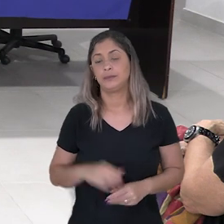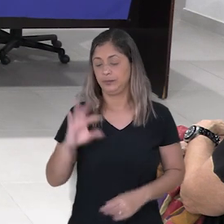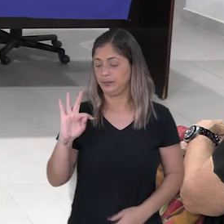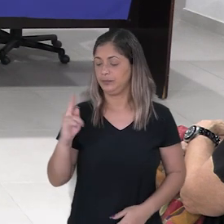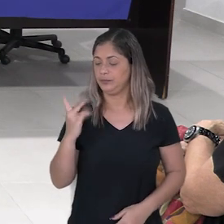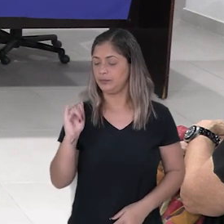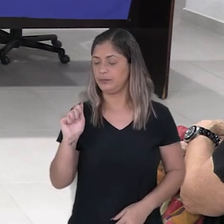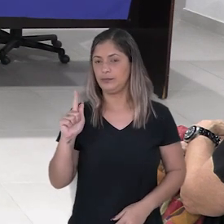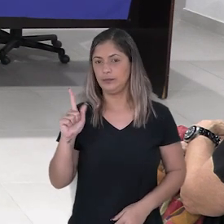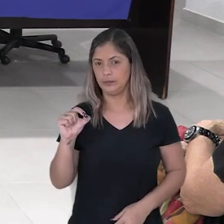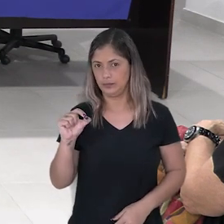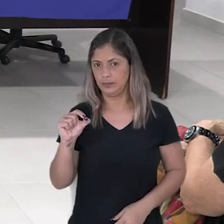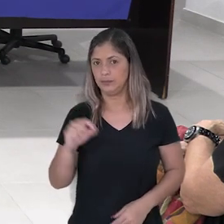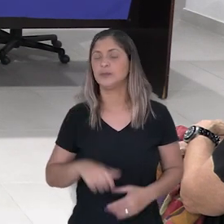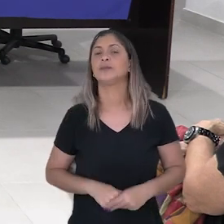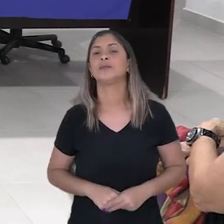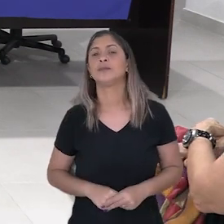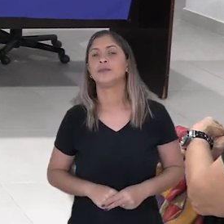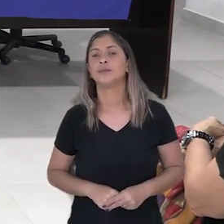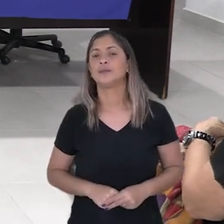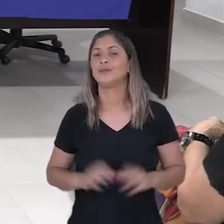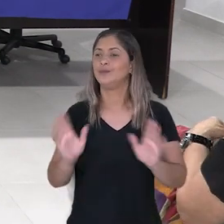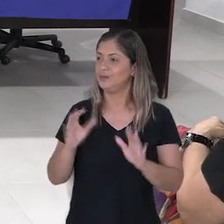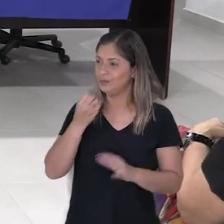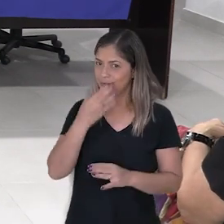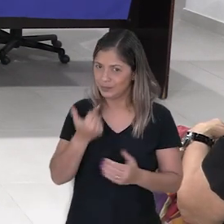Tiago Teixeira da Silva. Olá, Tiago.